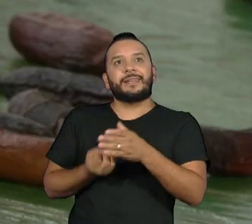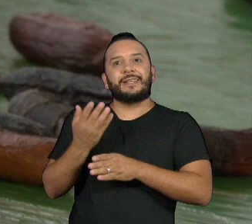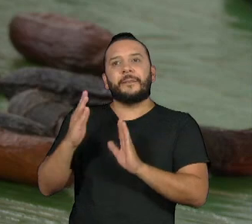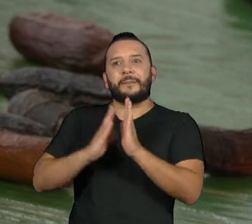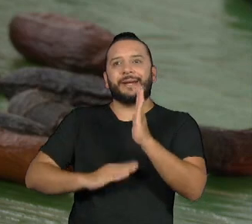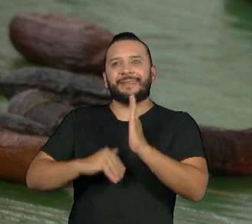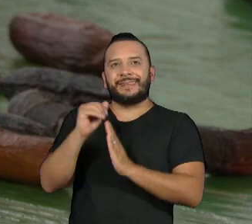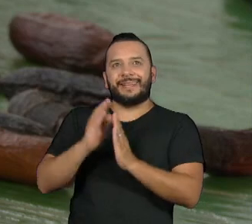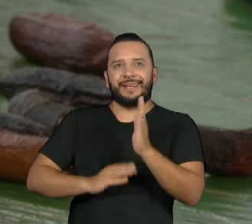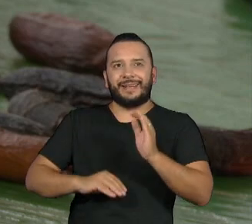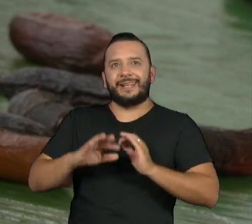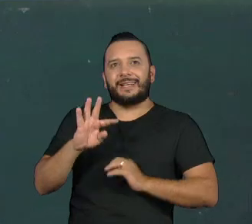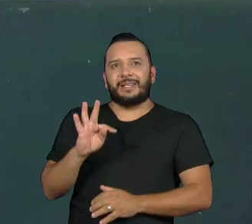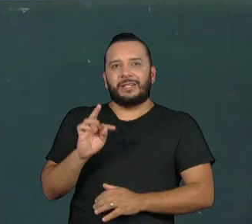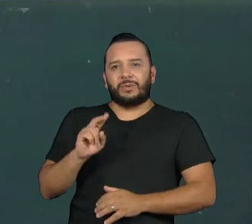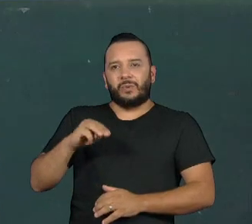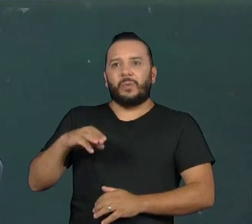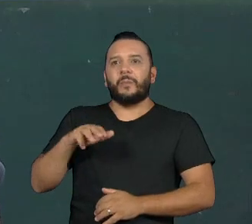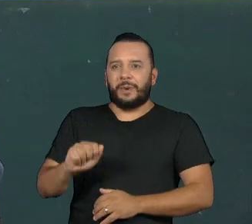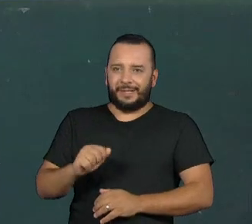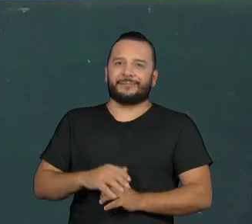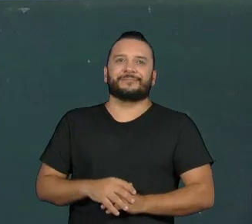de Tucumã. Tucumã,